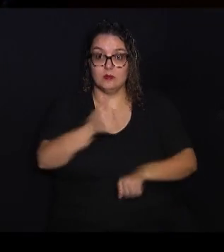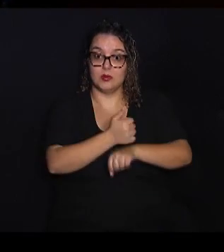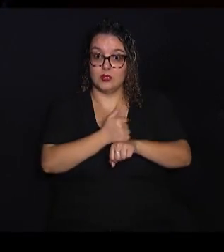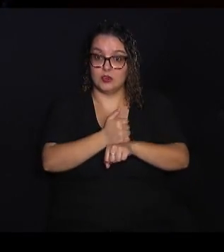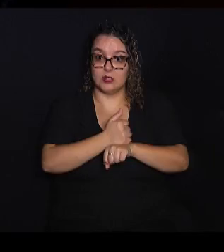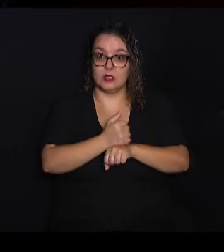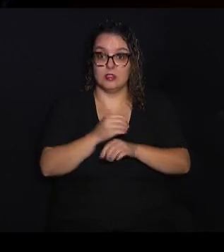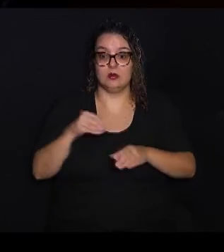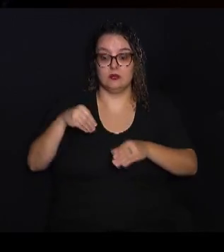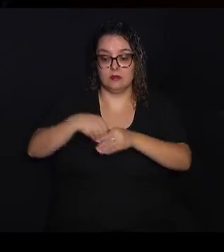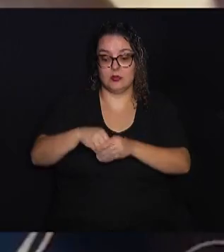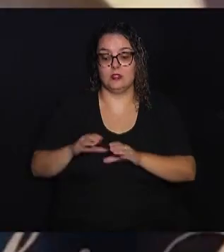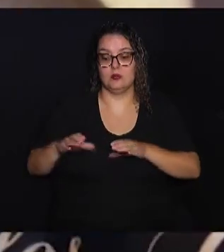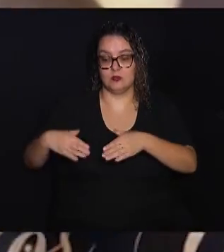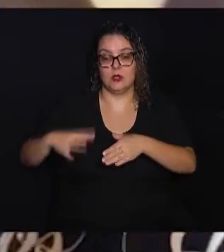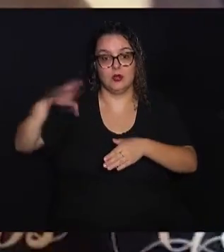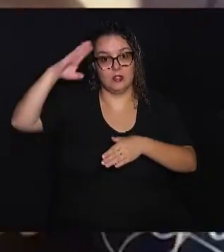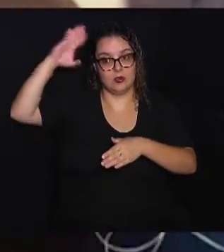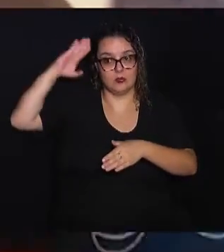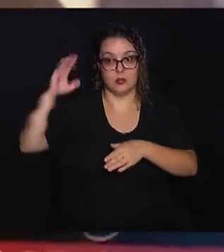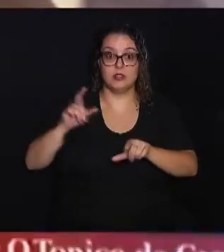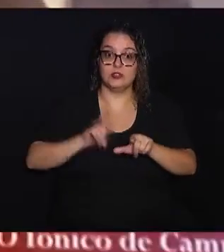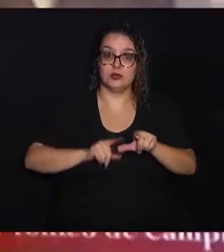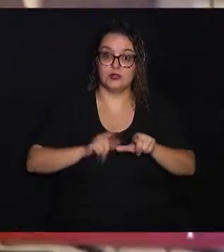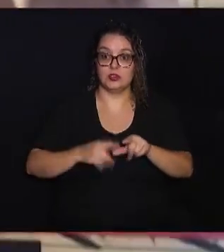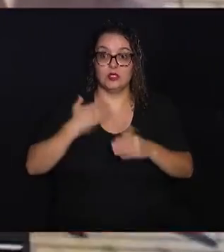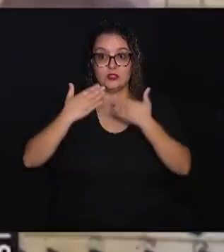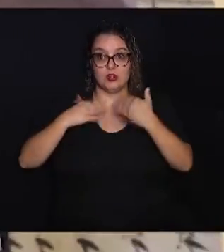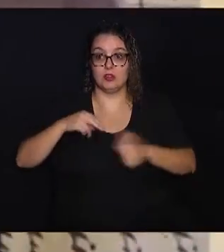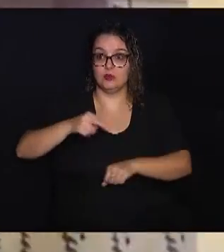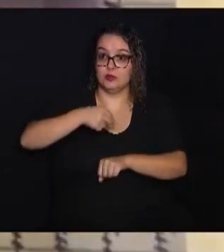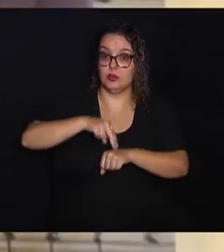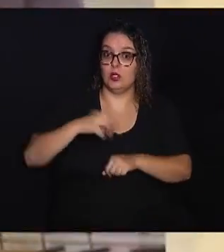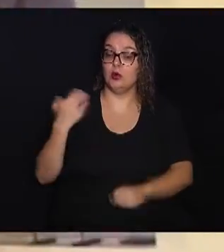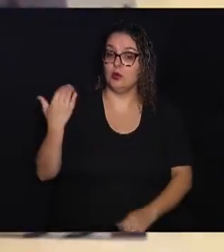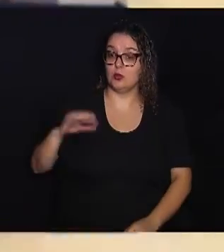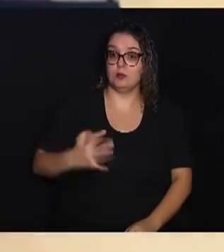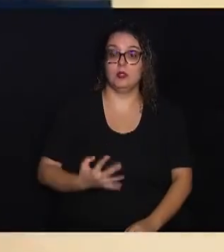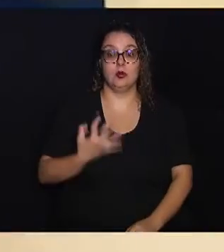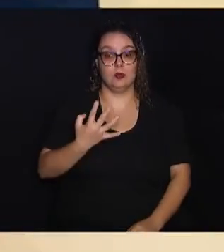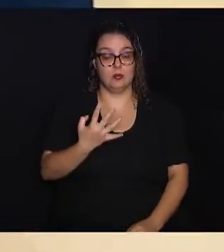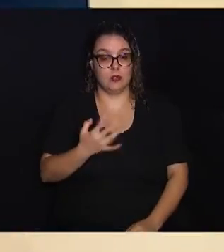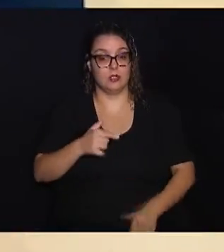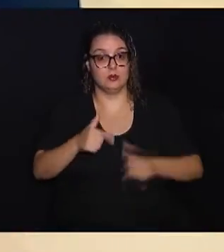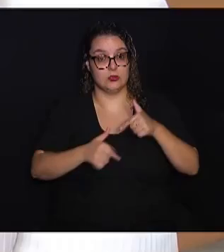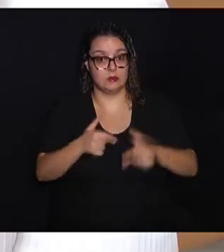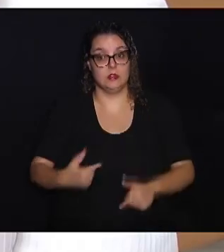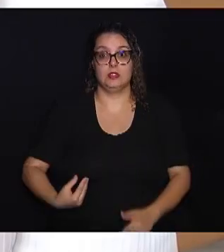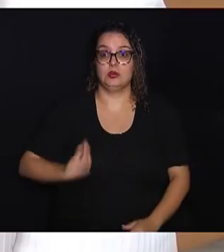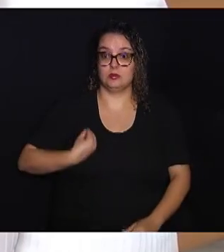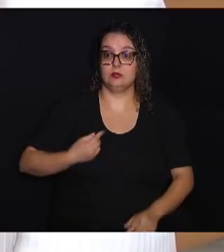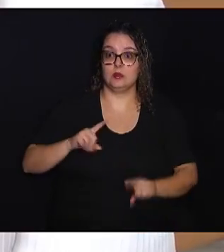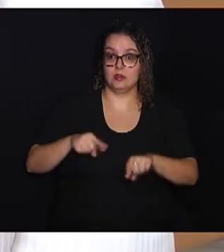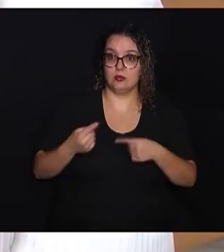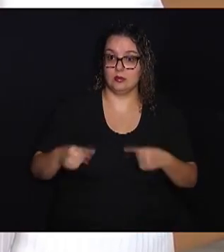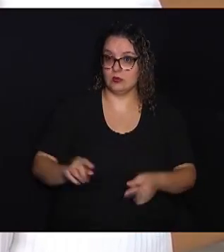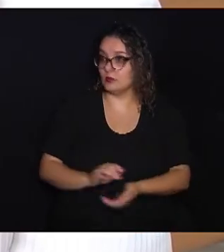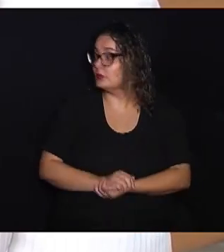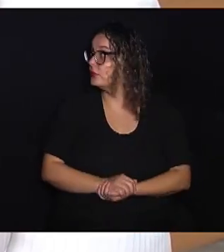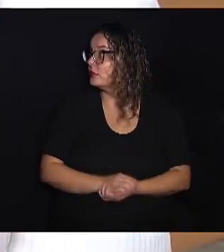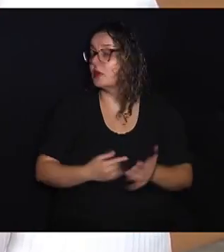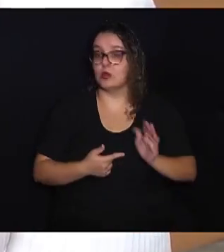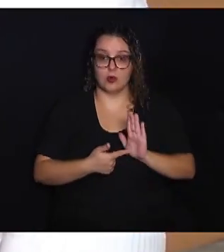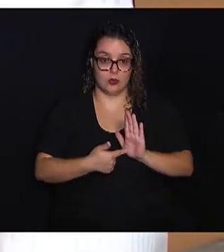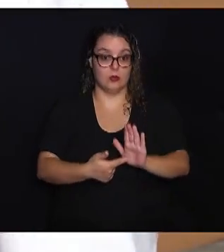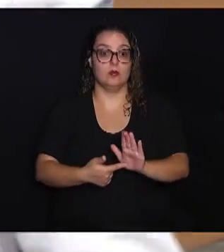de Letras, ao programa Diálogo Nacional, que já publicou 4 obras sobre a vida do compositor. Eu mostro o Carlos Gomes como